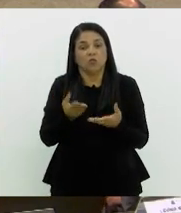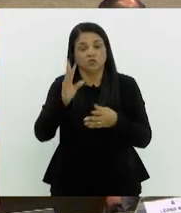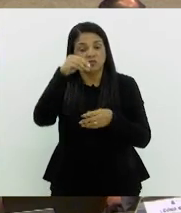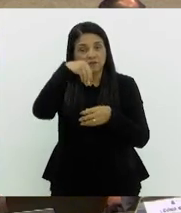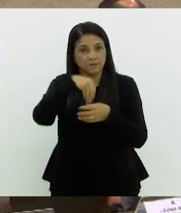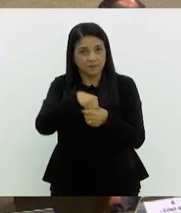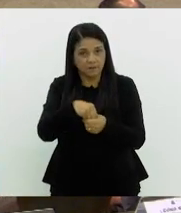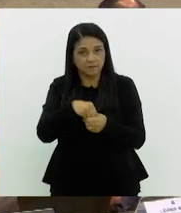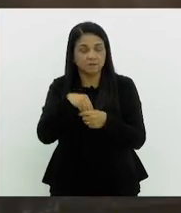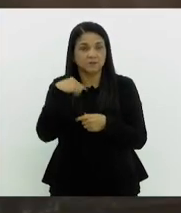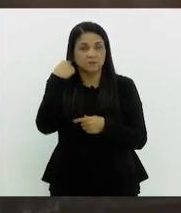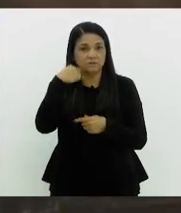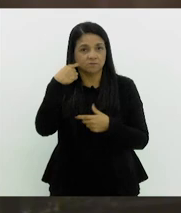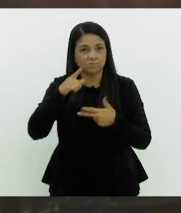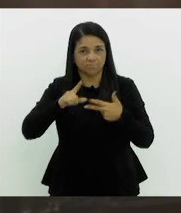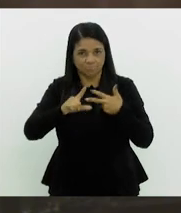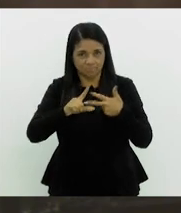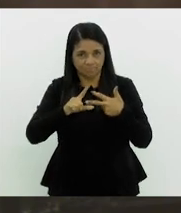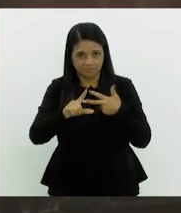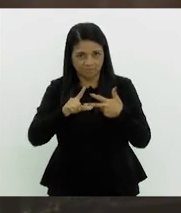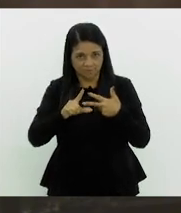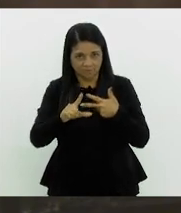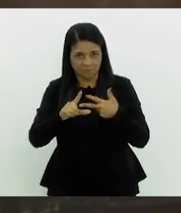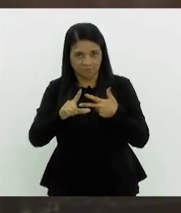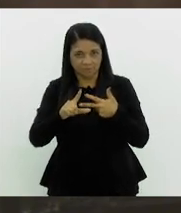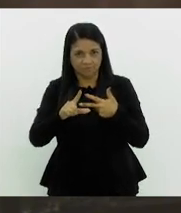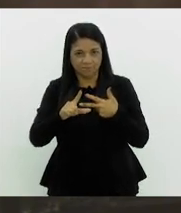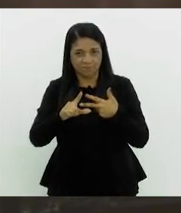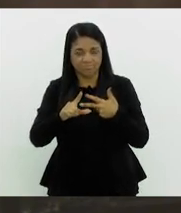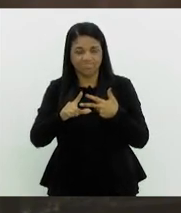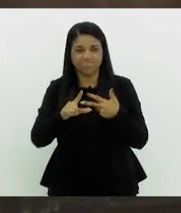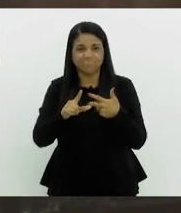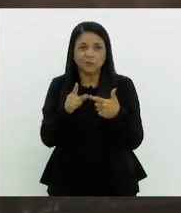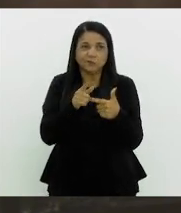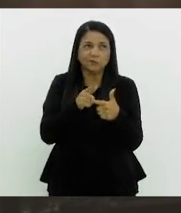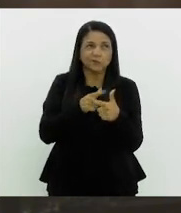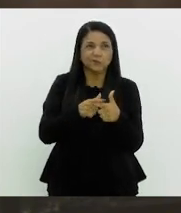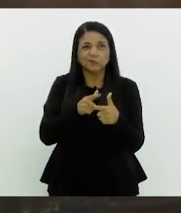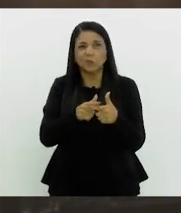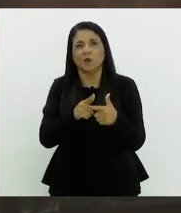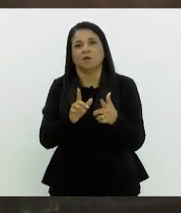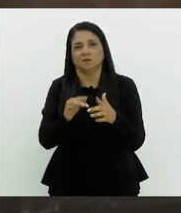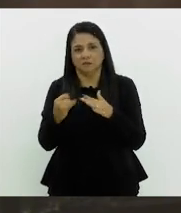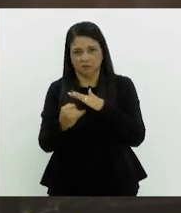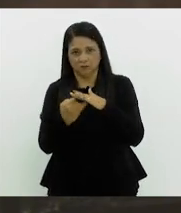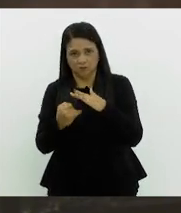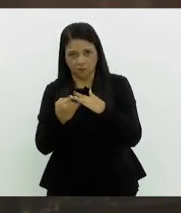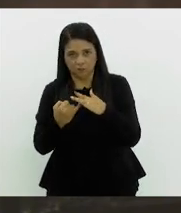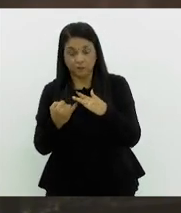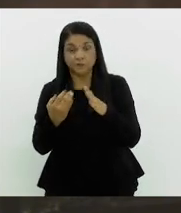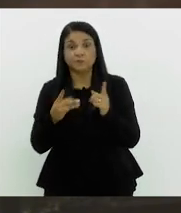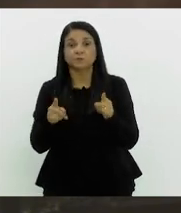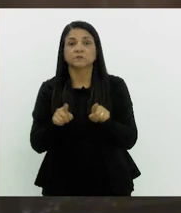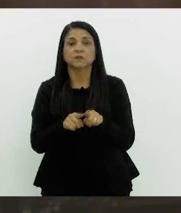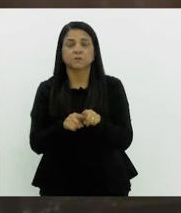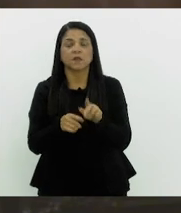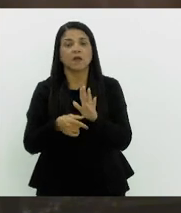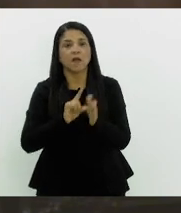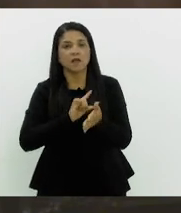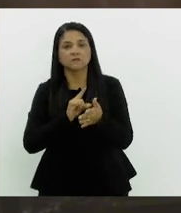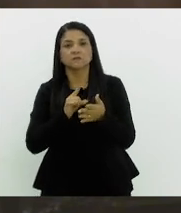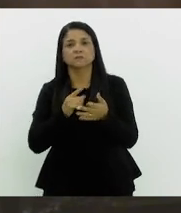Poder Legislativo, a nossa nuvem cinzenta dessa institucionalização. Mas antes, queria também